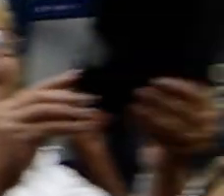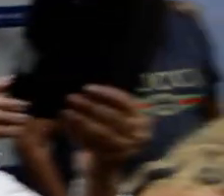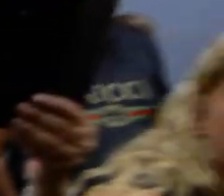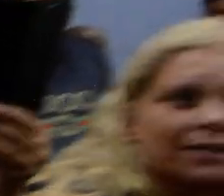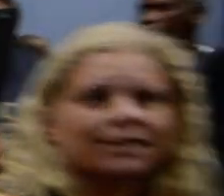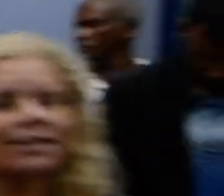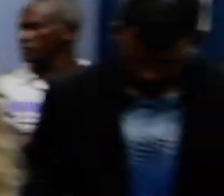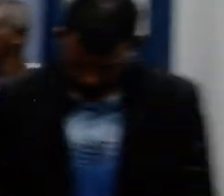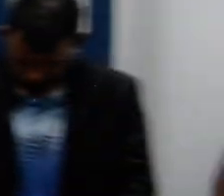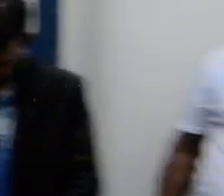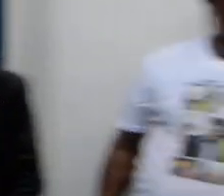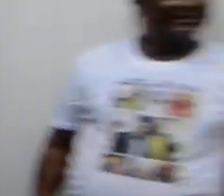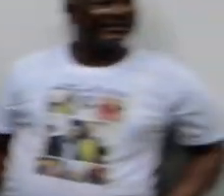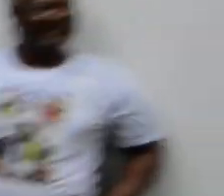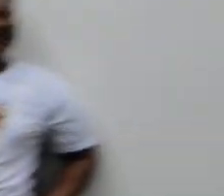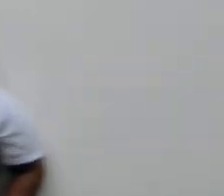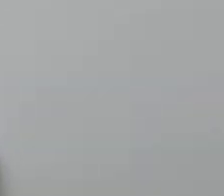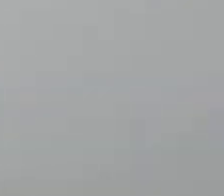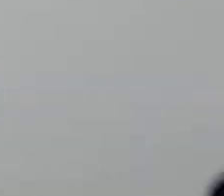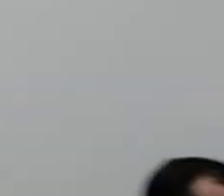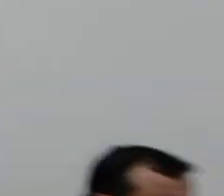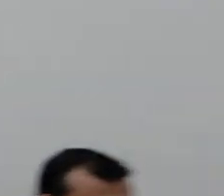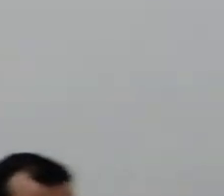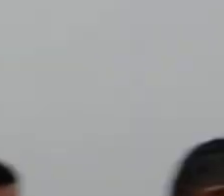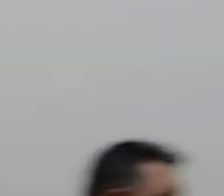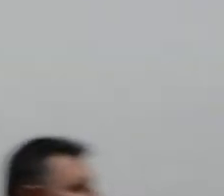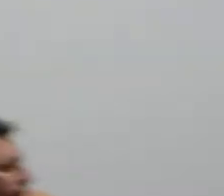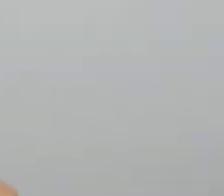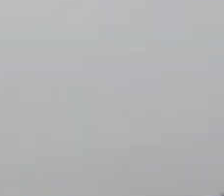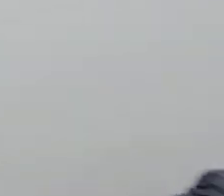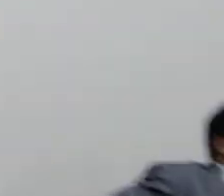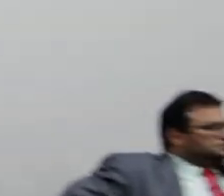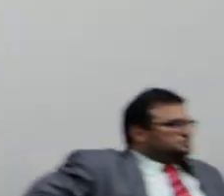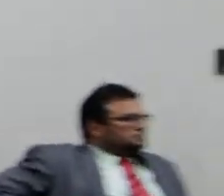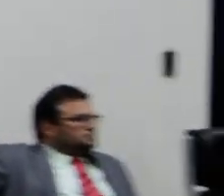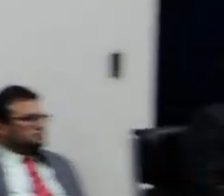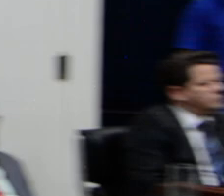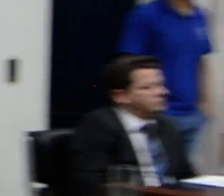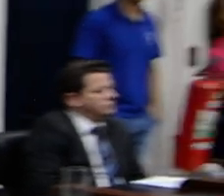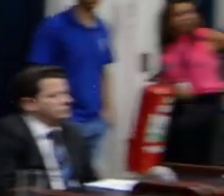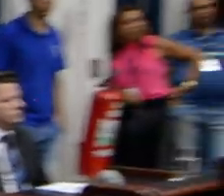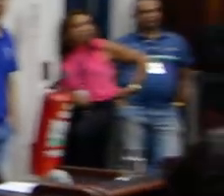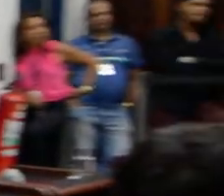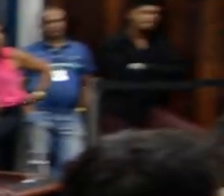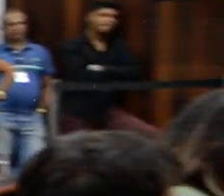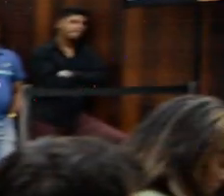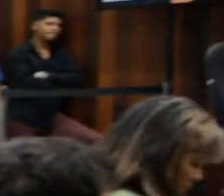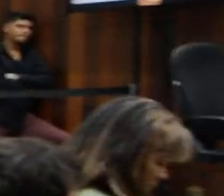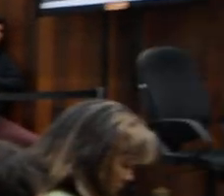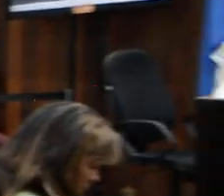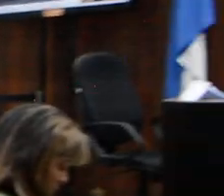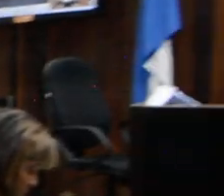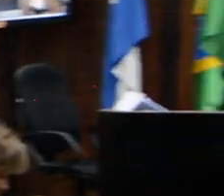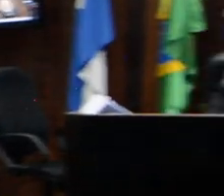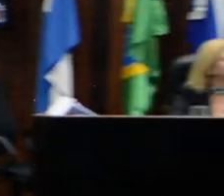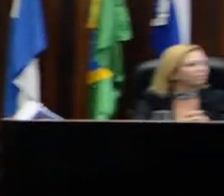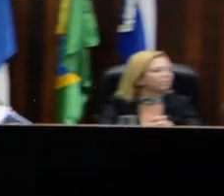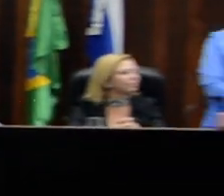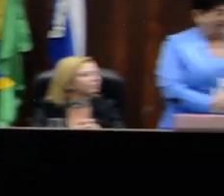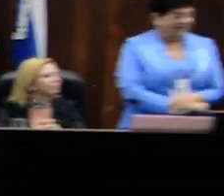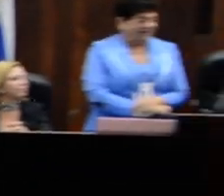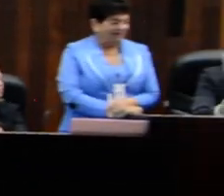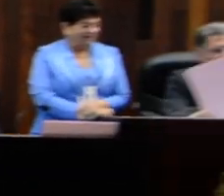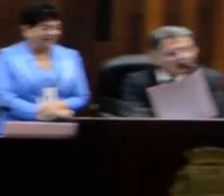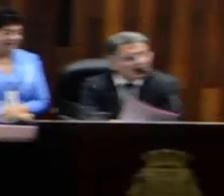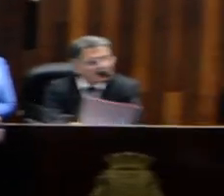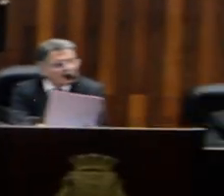Seria encaminhado para a Comissão de Finanças e Orçamento, mas existe um requerimento de urgência assinado por todos os